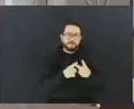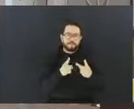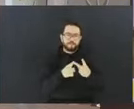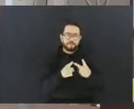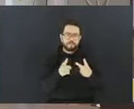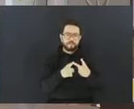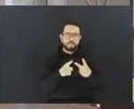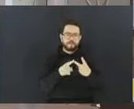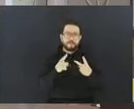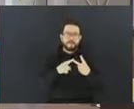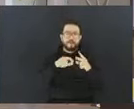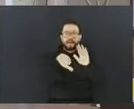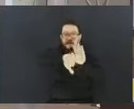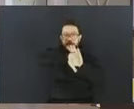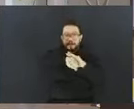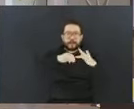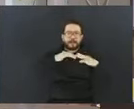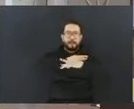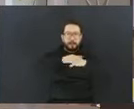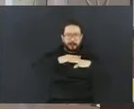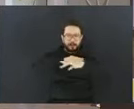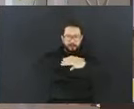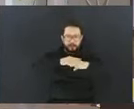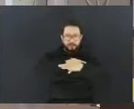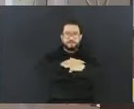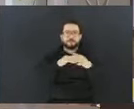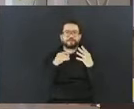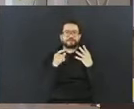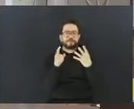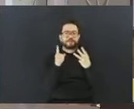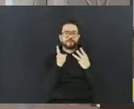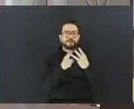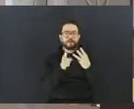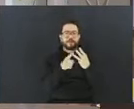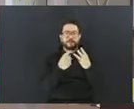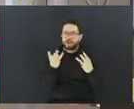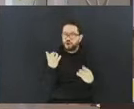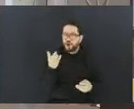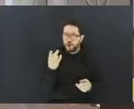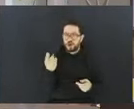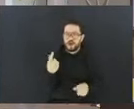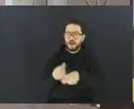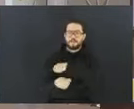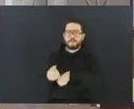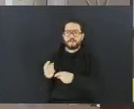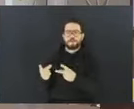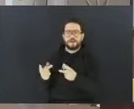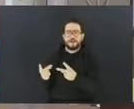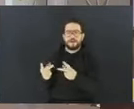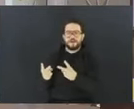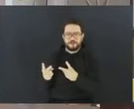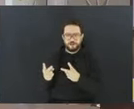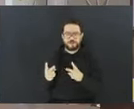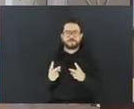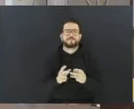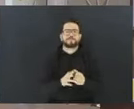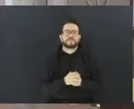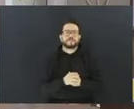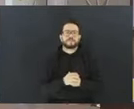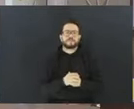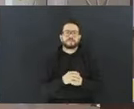de trânsito, consumo de entorpecentes, muitas vezes com tráfico de drogas também, e uma grande quantidade de